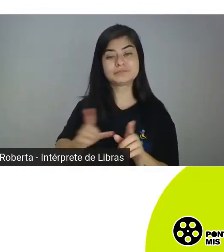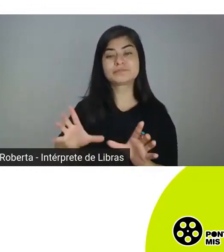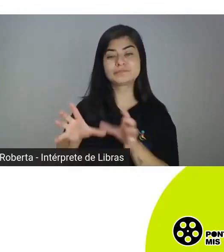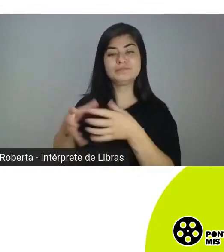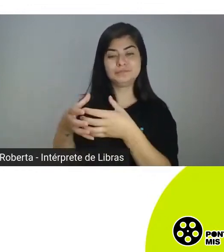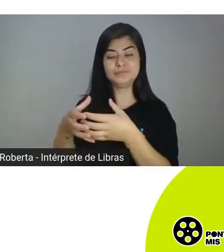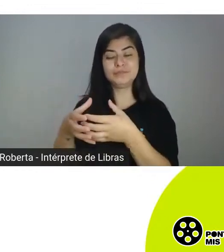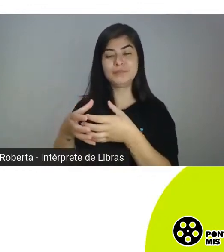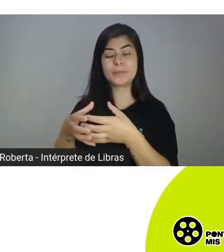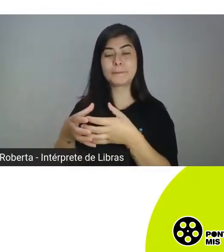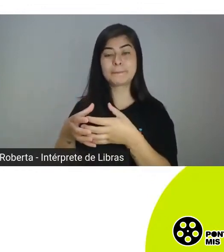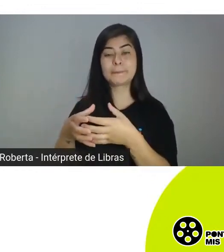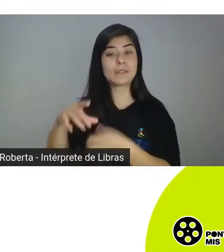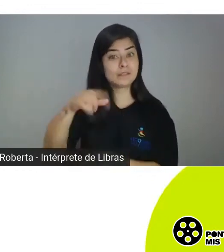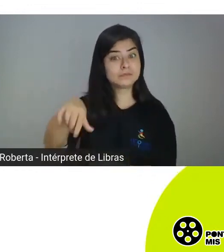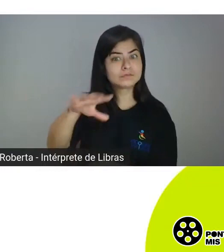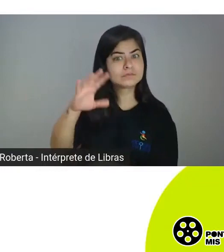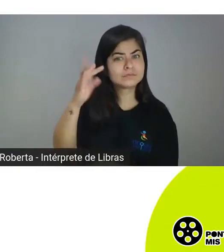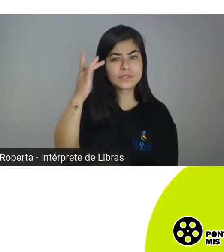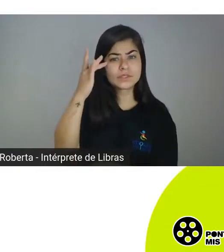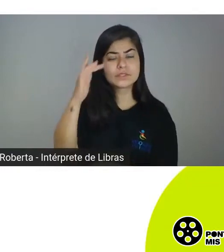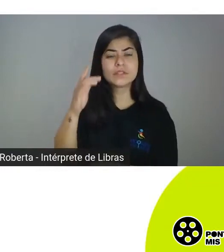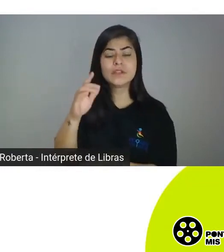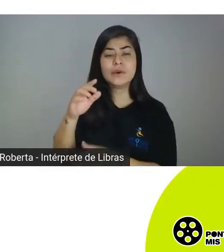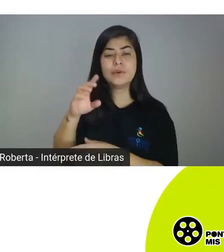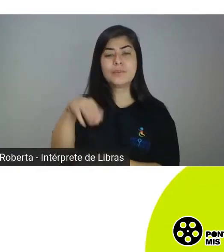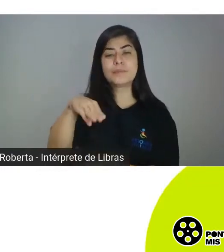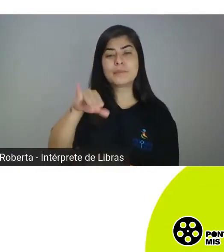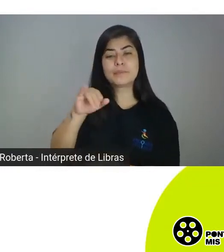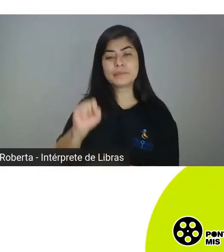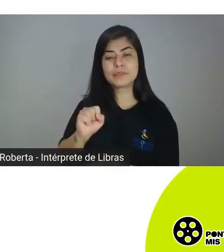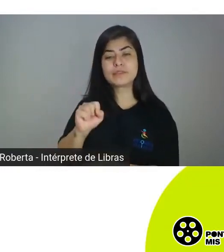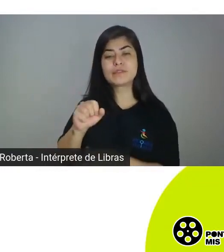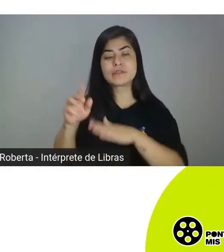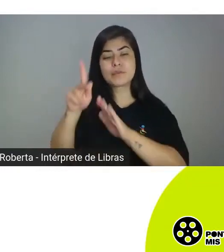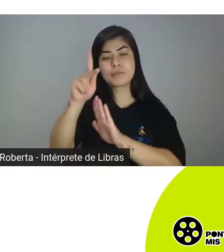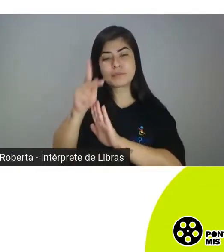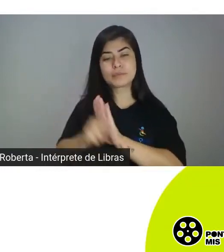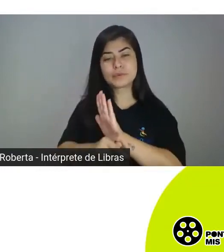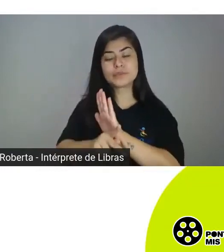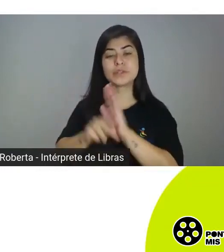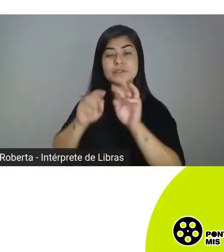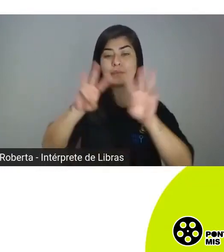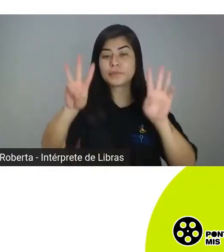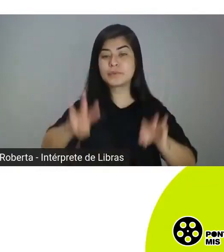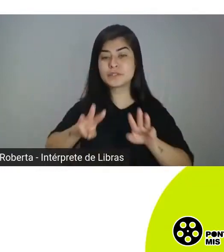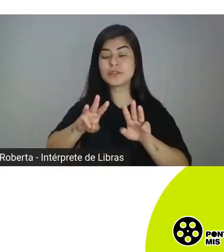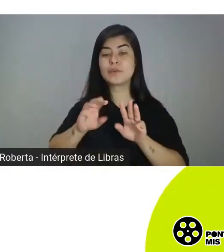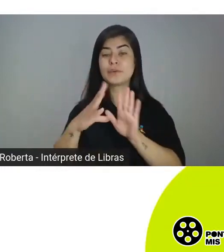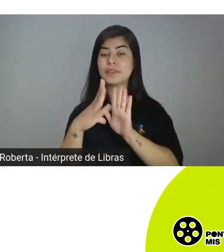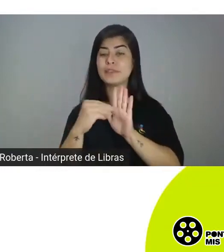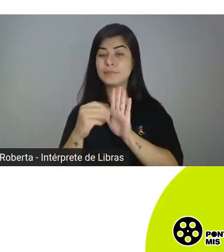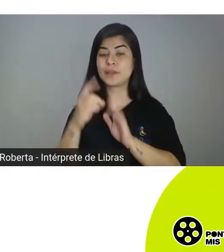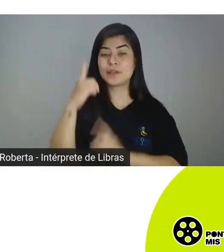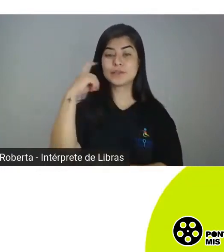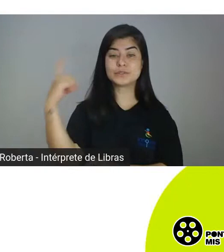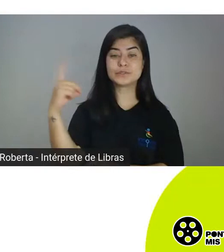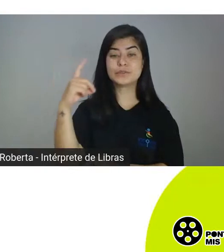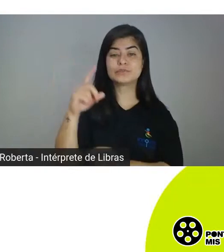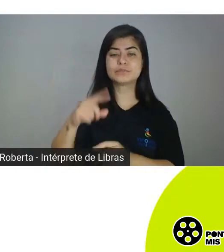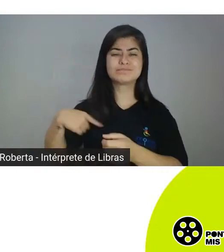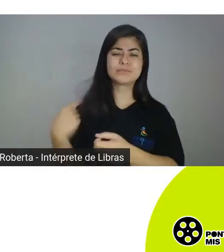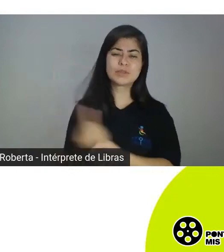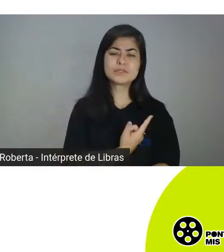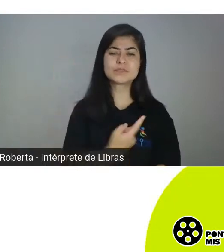quem não sabe, aliás, o Pontos Miss é um projeto aqui do Museu da Imagem e do Som, que a gente faz as parcerias com as cidades da Grande São